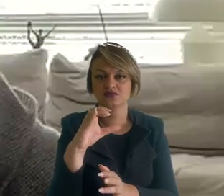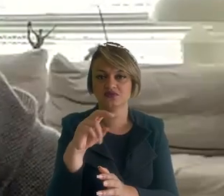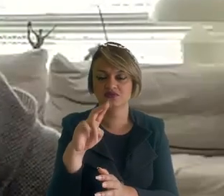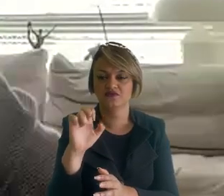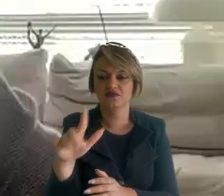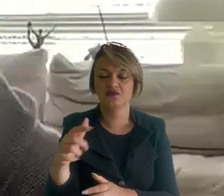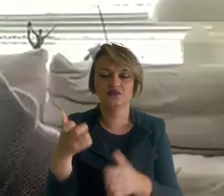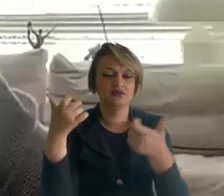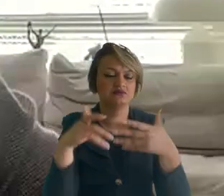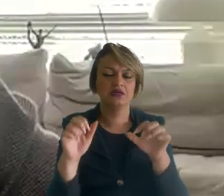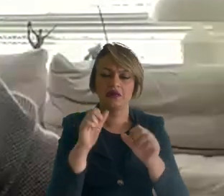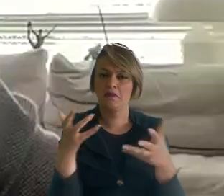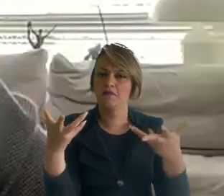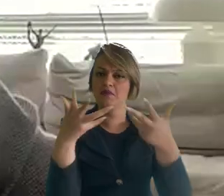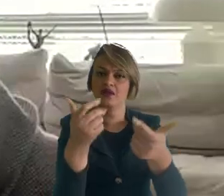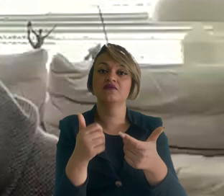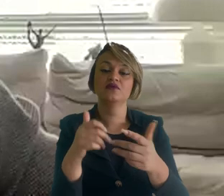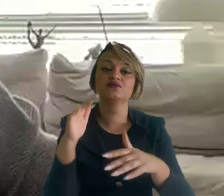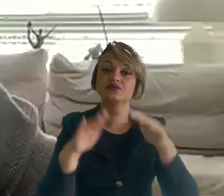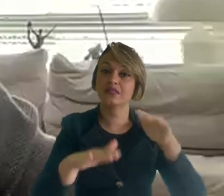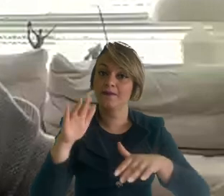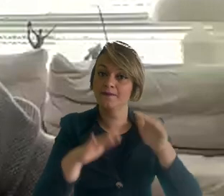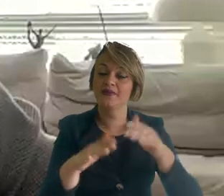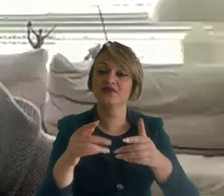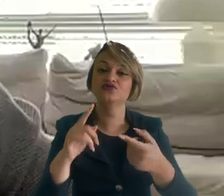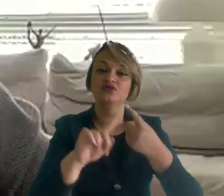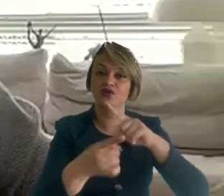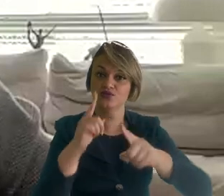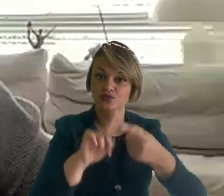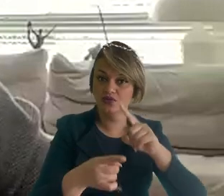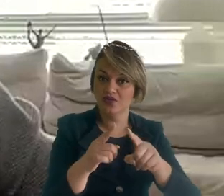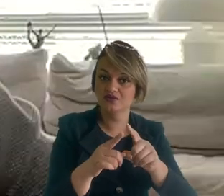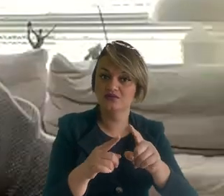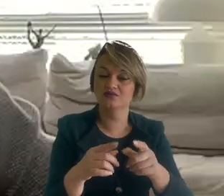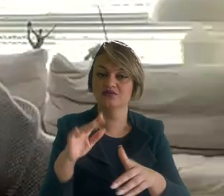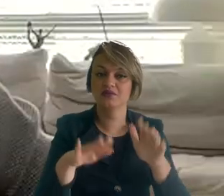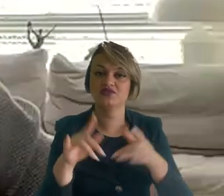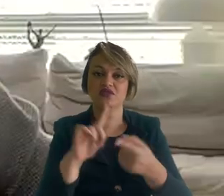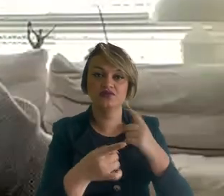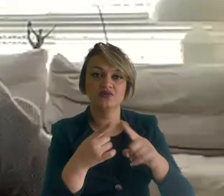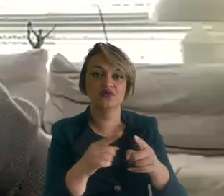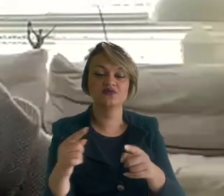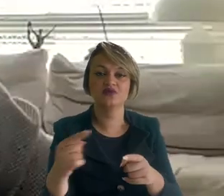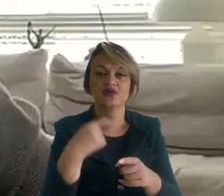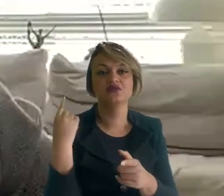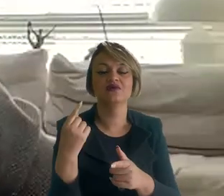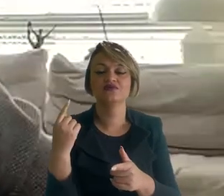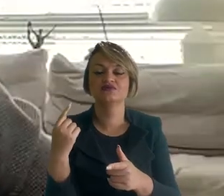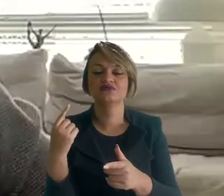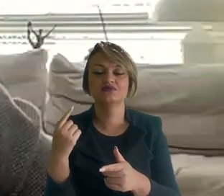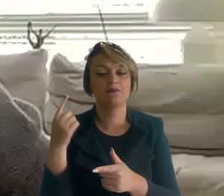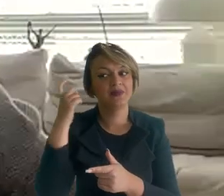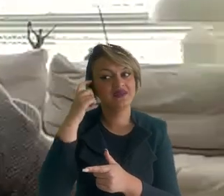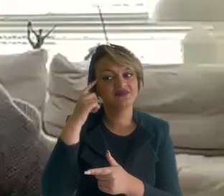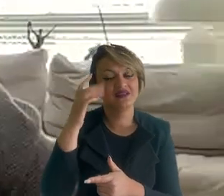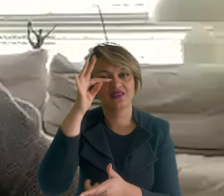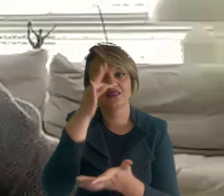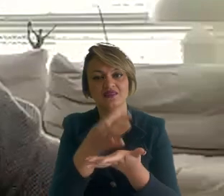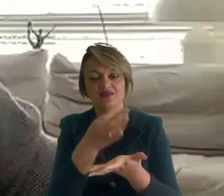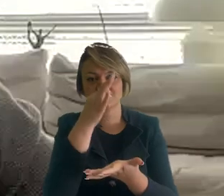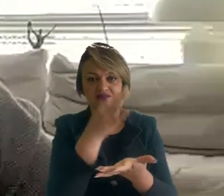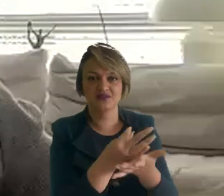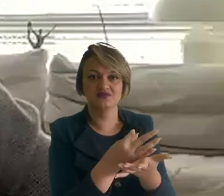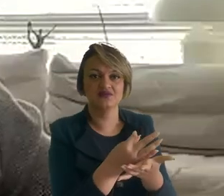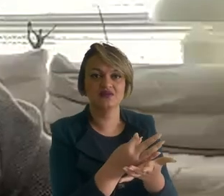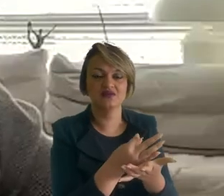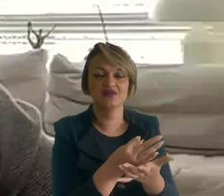abrangência Espetacular dependendo da articulação com que nós levemos as teses para